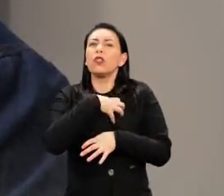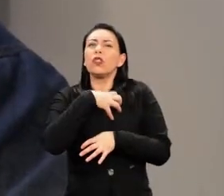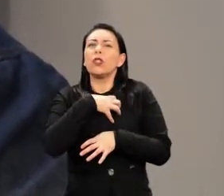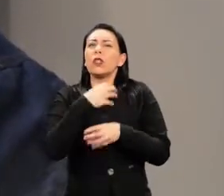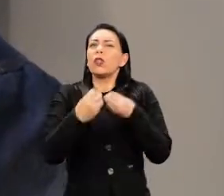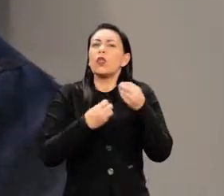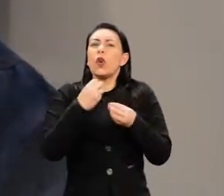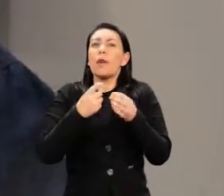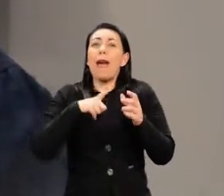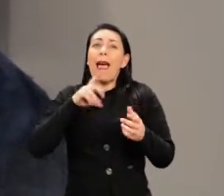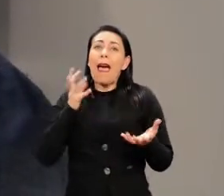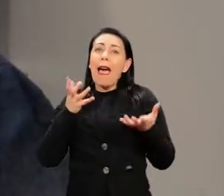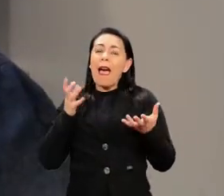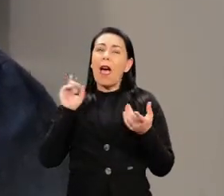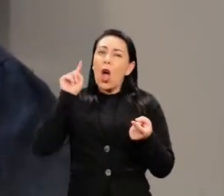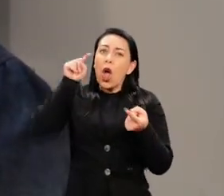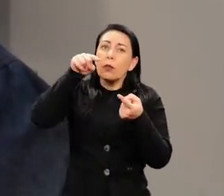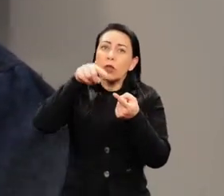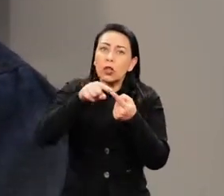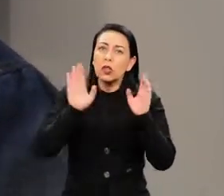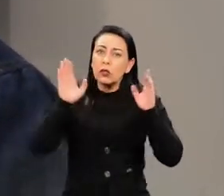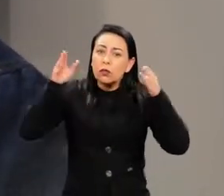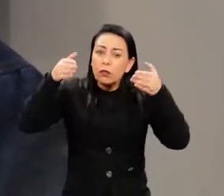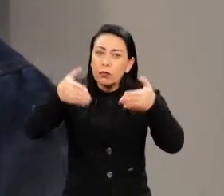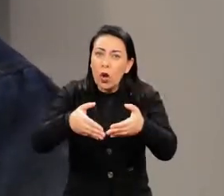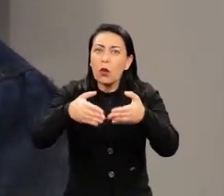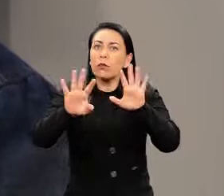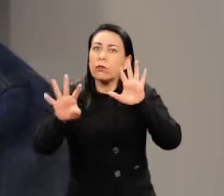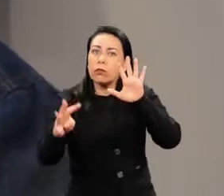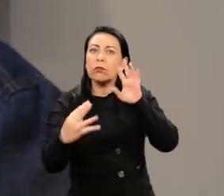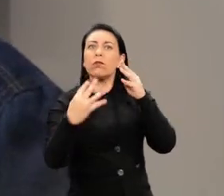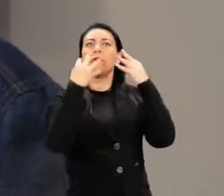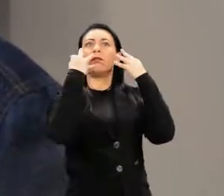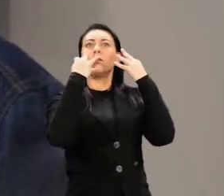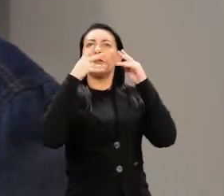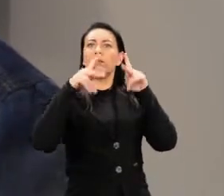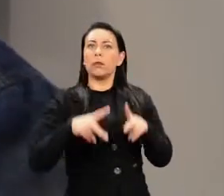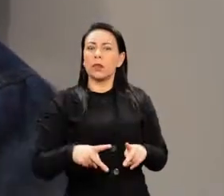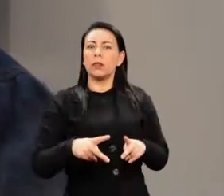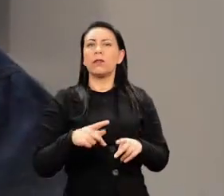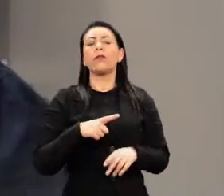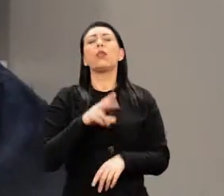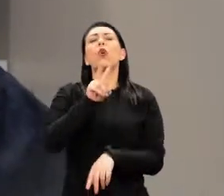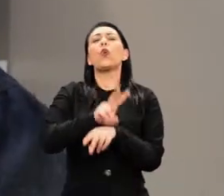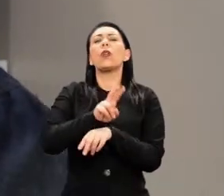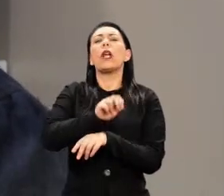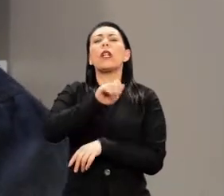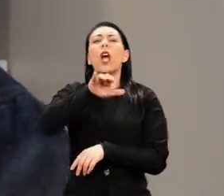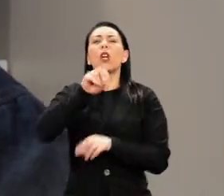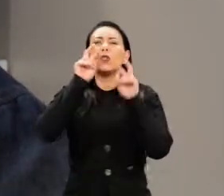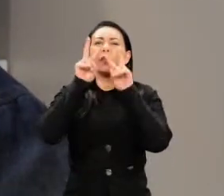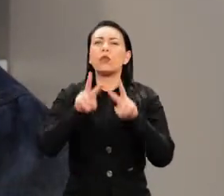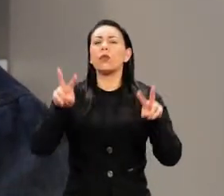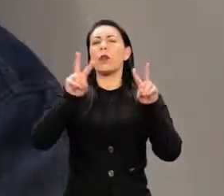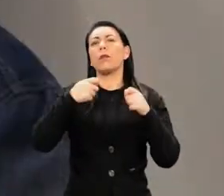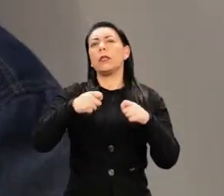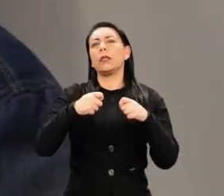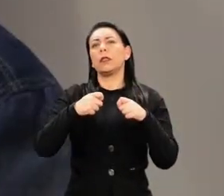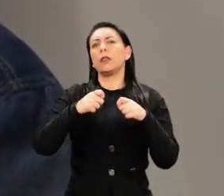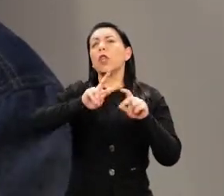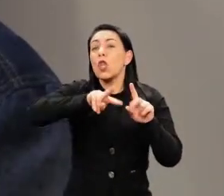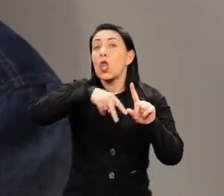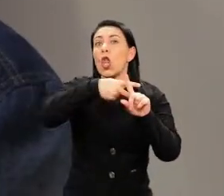criar uma tessitura que implica e que pretende a participação do espectador